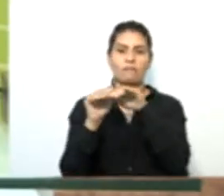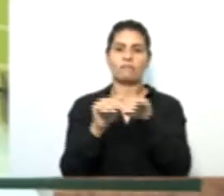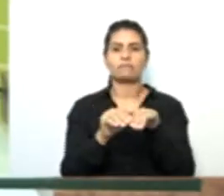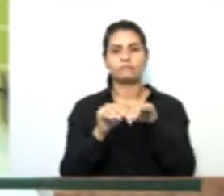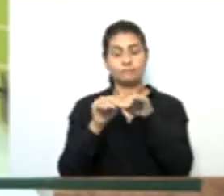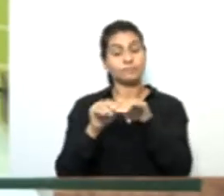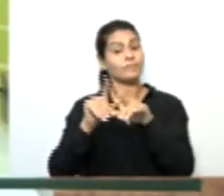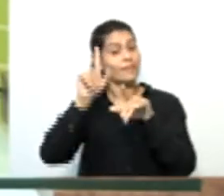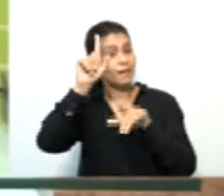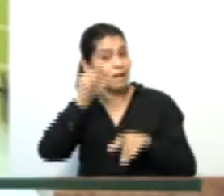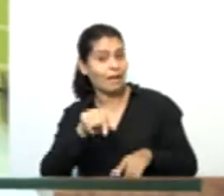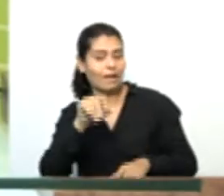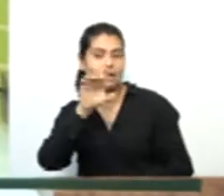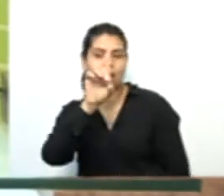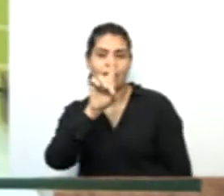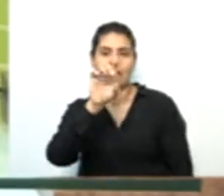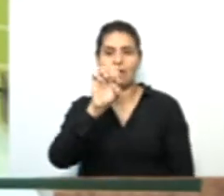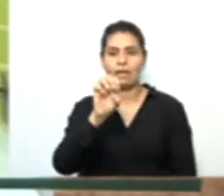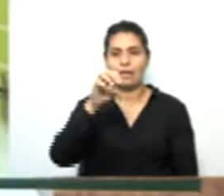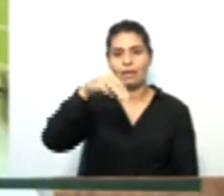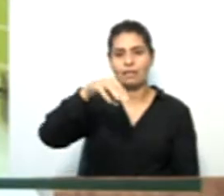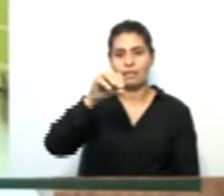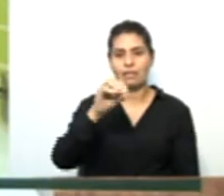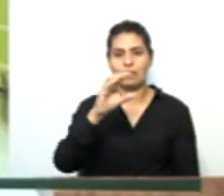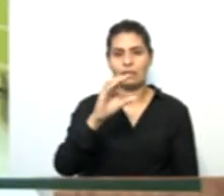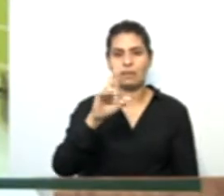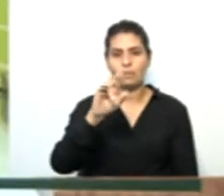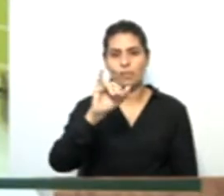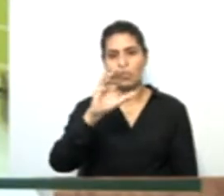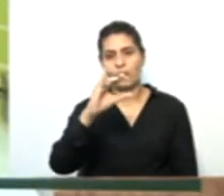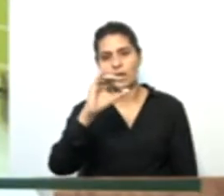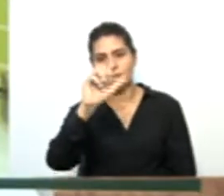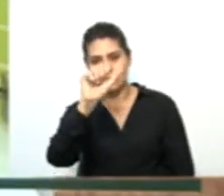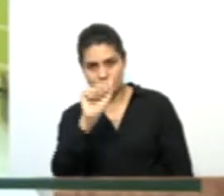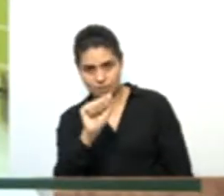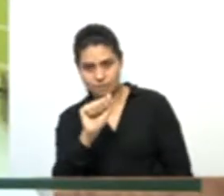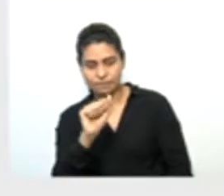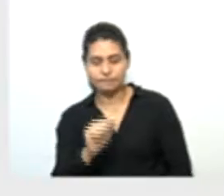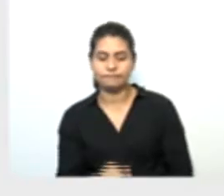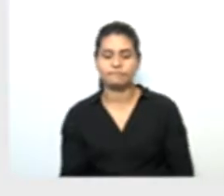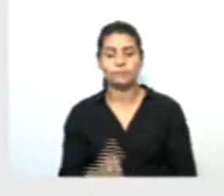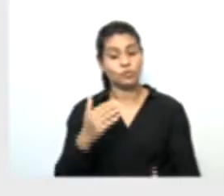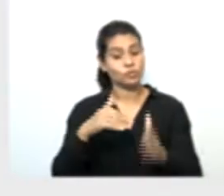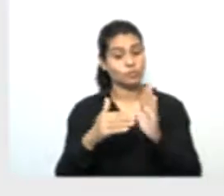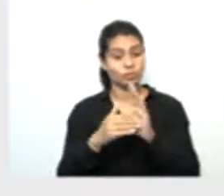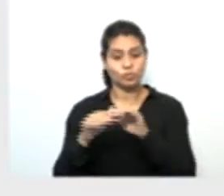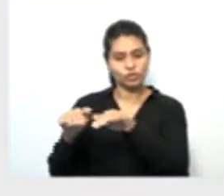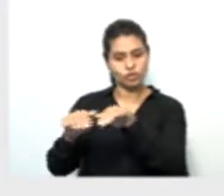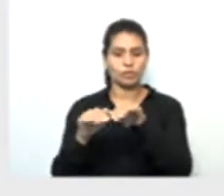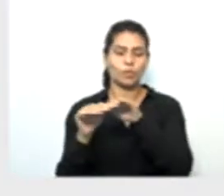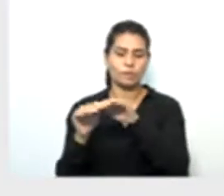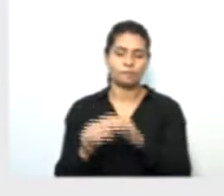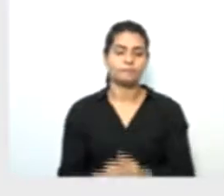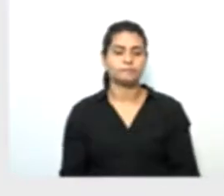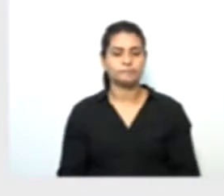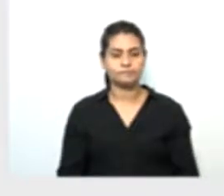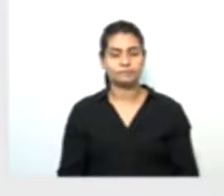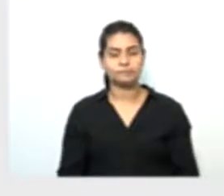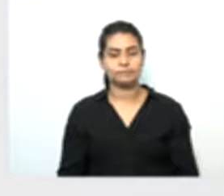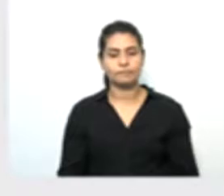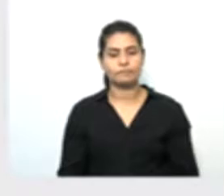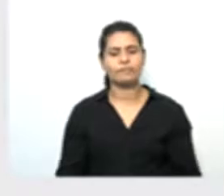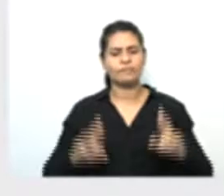configura o caráter democrático e participativo das empresas cooperativadas. Isso mesmo. Então, falando ainda das diferenças entre